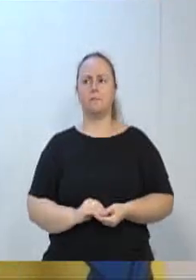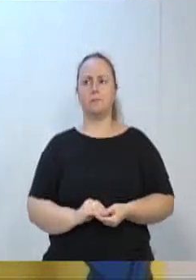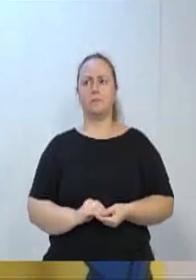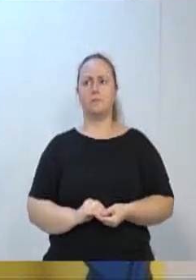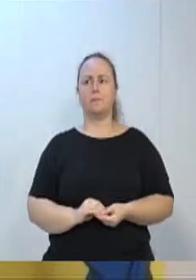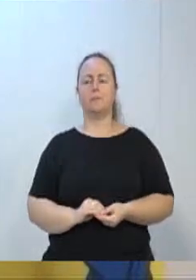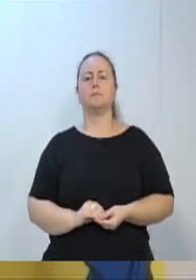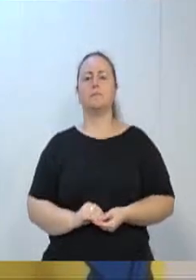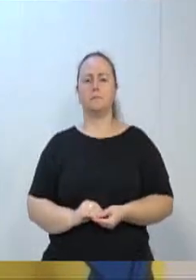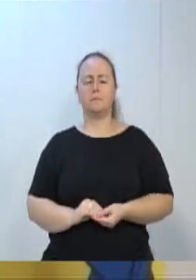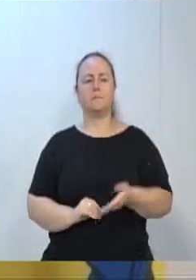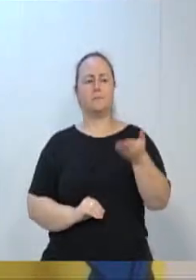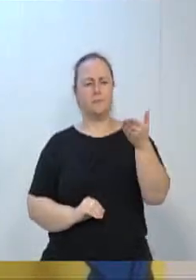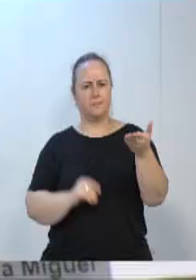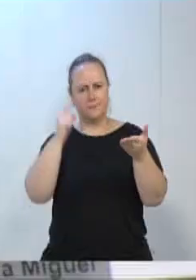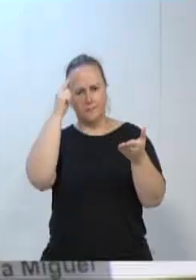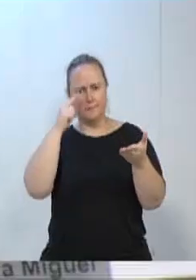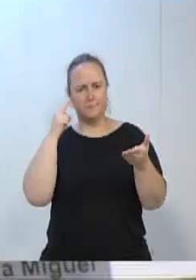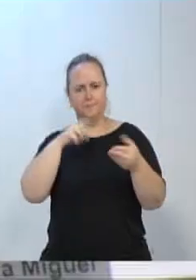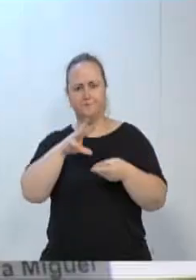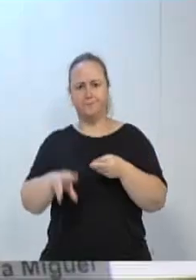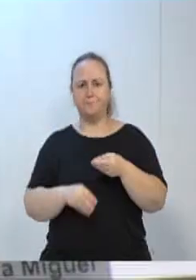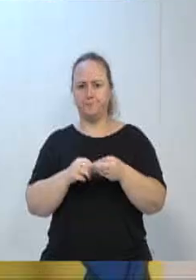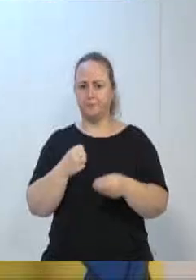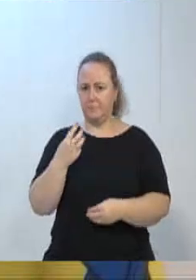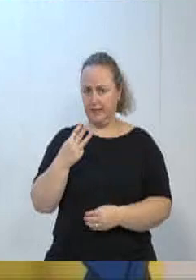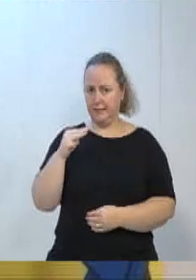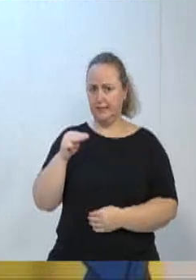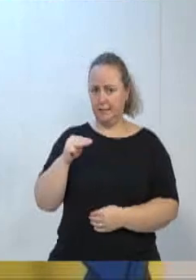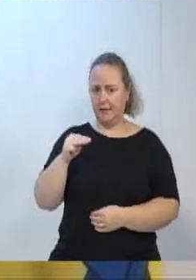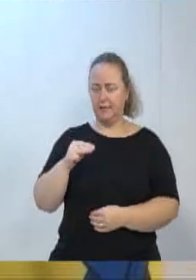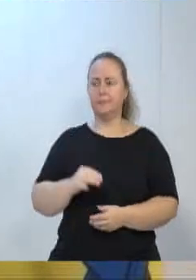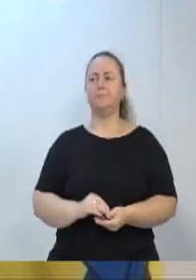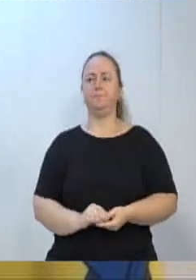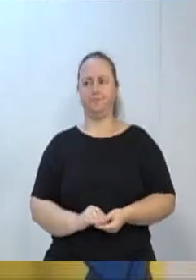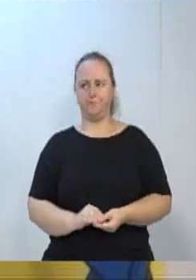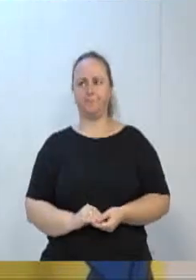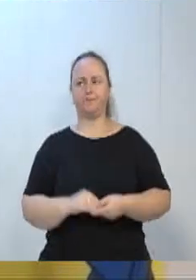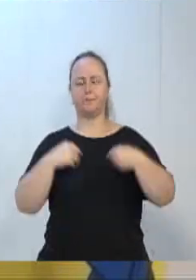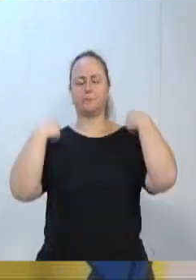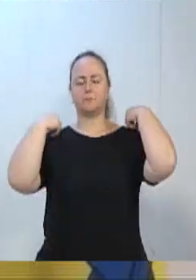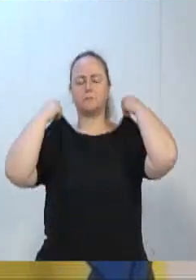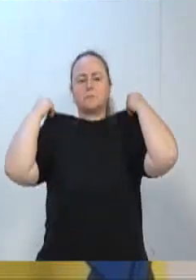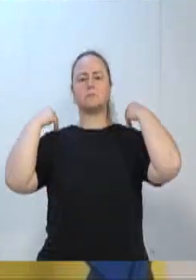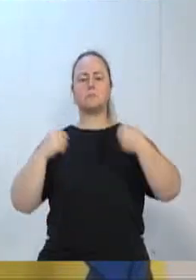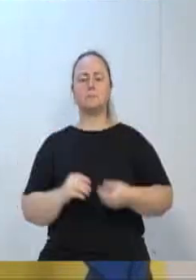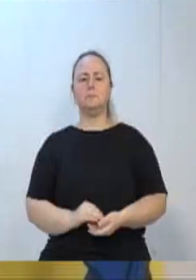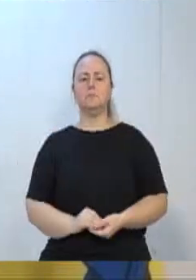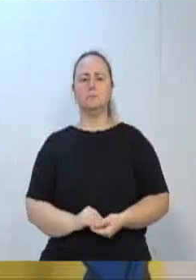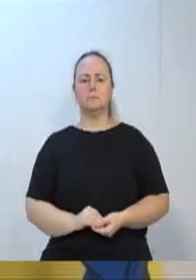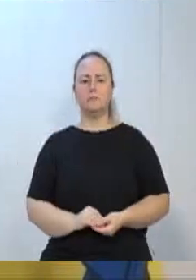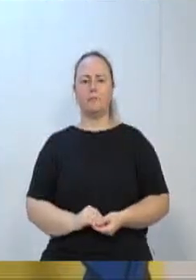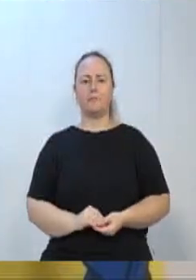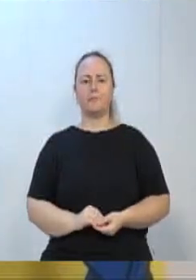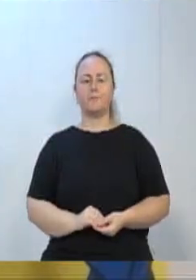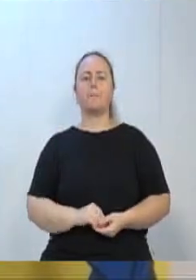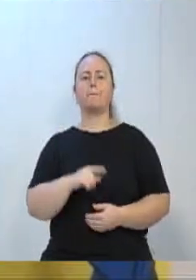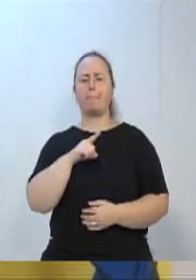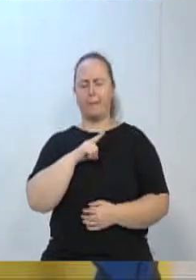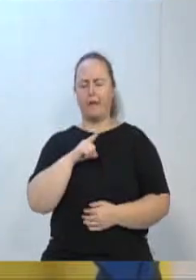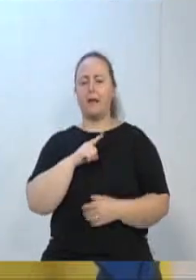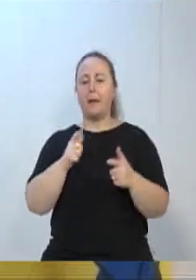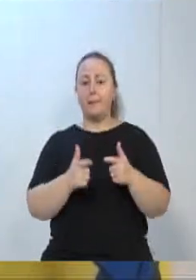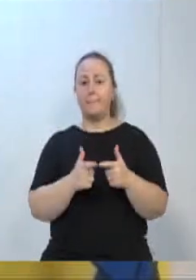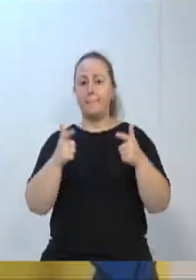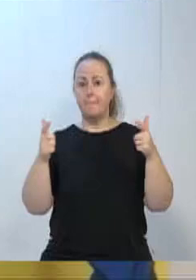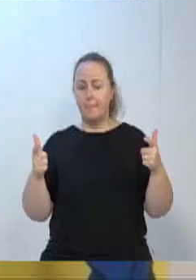Vossa Excelência me concede mais 3 minutos devido à Mais parte? 3 minutos. Então, só para encerrar, tem muita gente, vereador Tuca, a grande maioria das pessoas